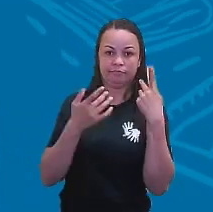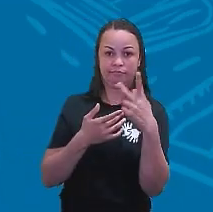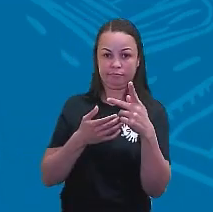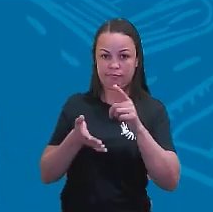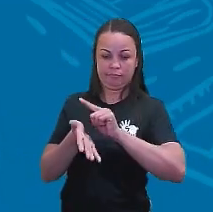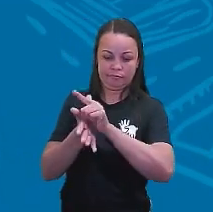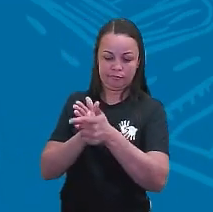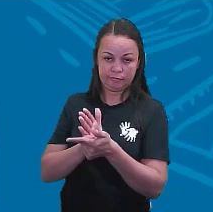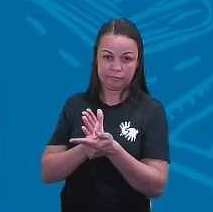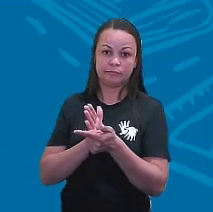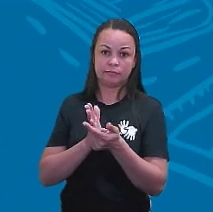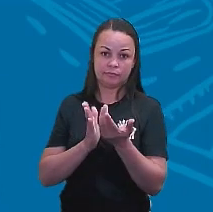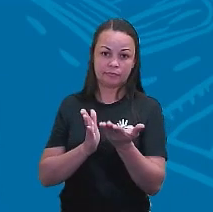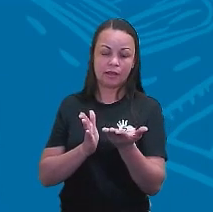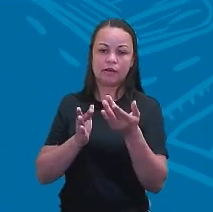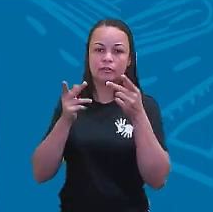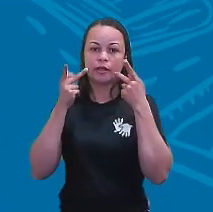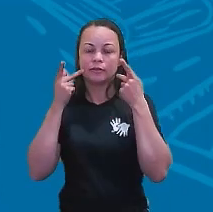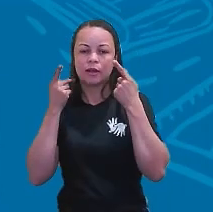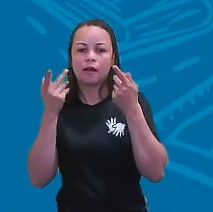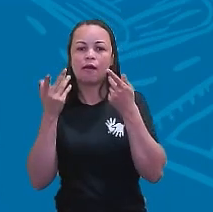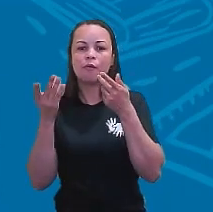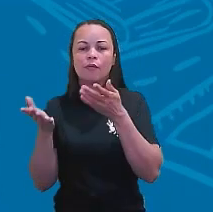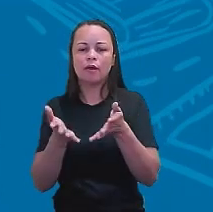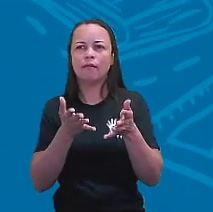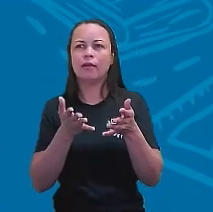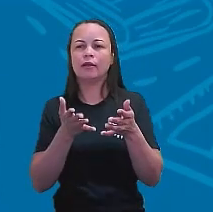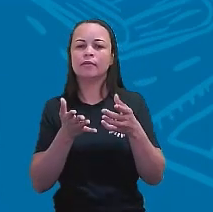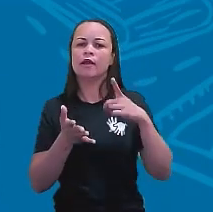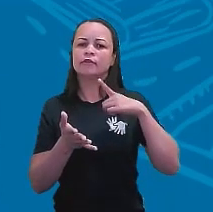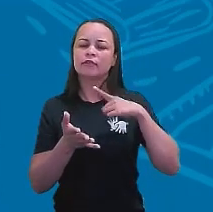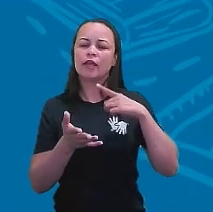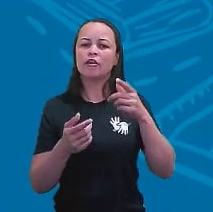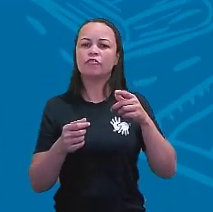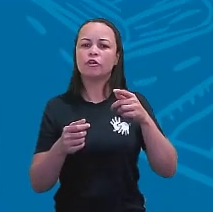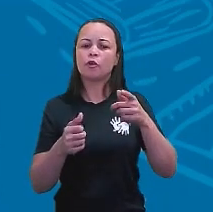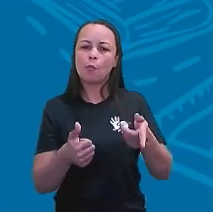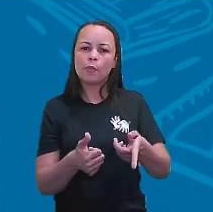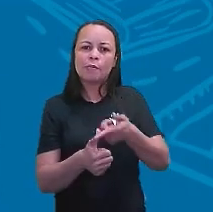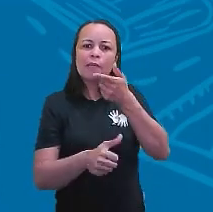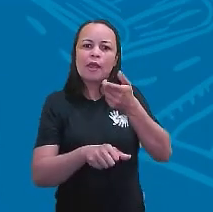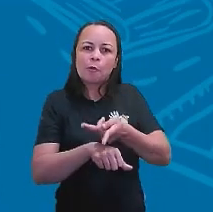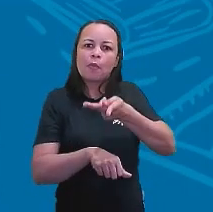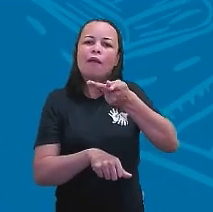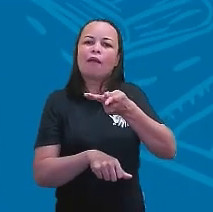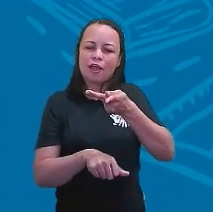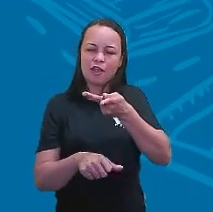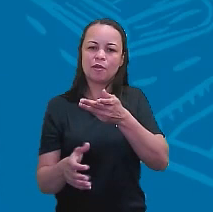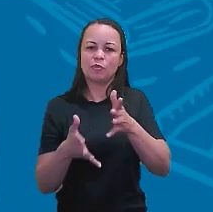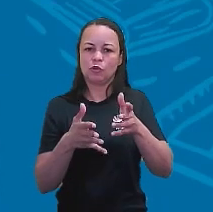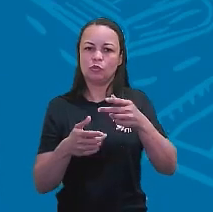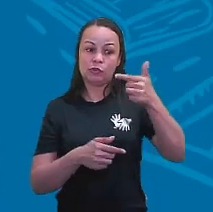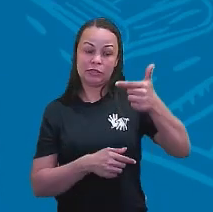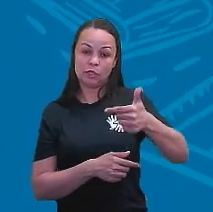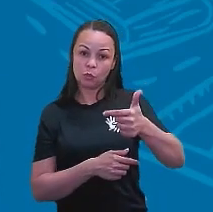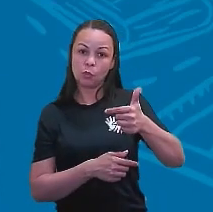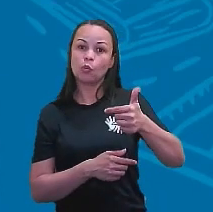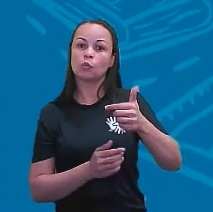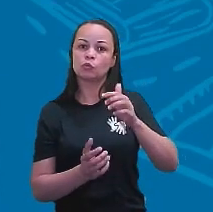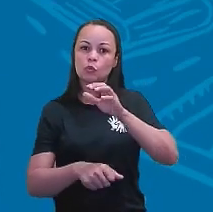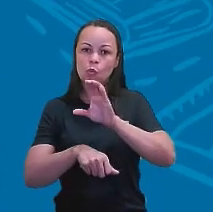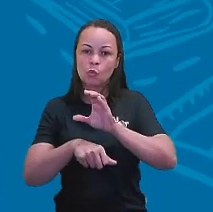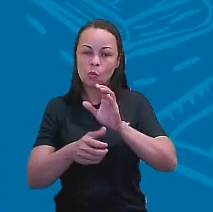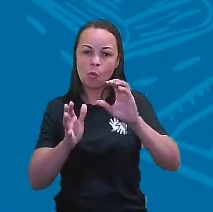na verdade, teatral, Lisbela e o Prisioneiro, ele recebeu o primeiro prêmio, tá? No segundo concurso nacional de